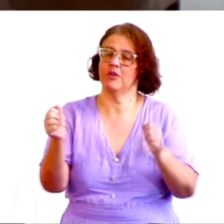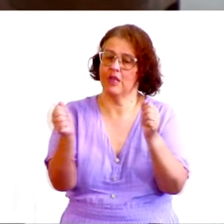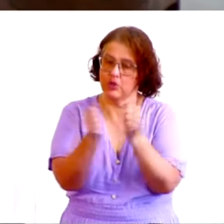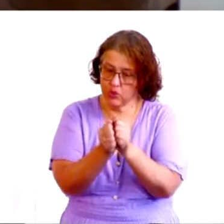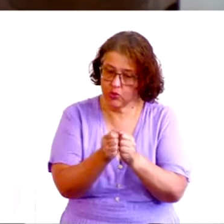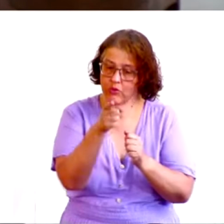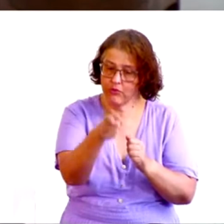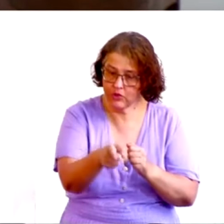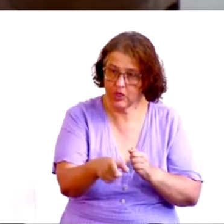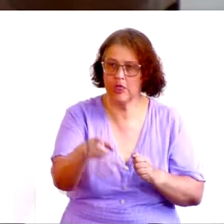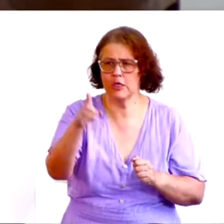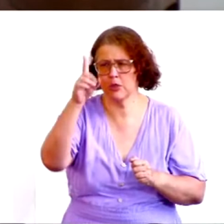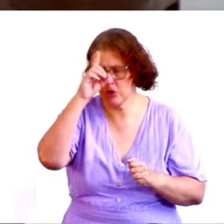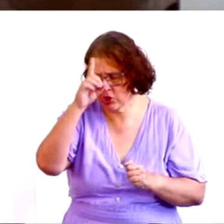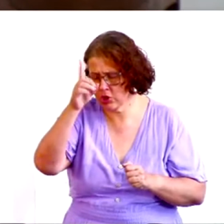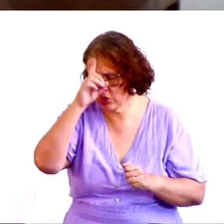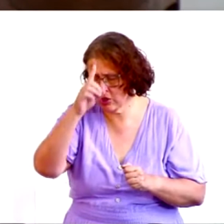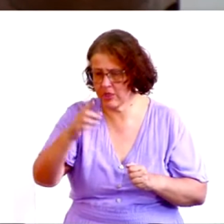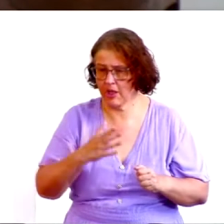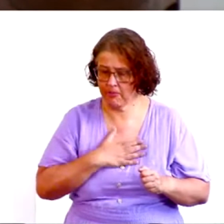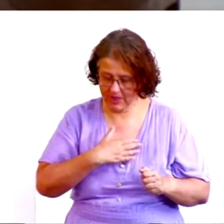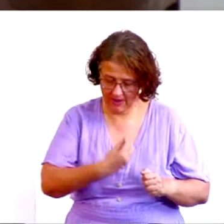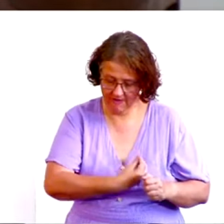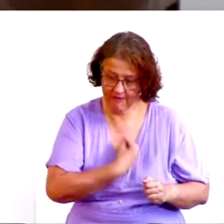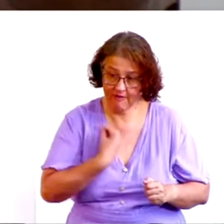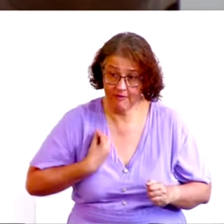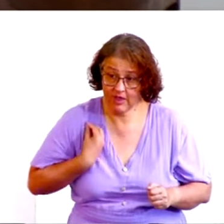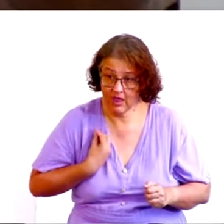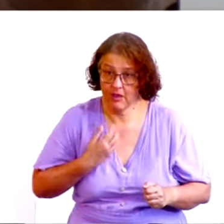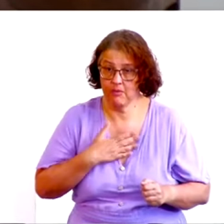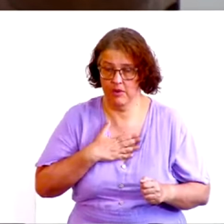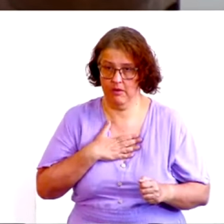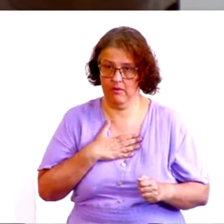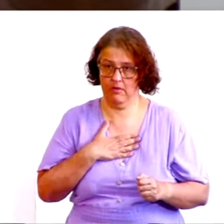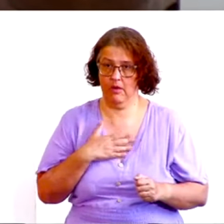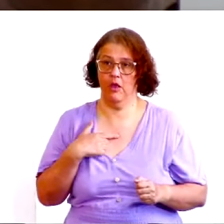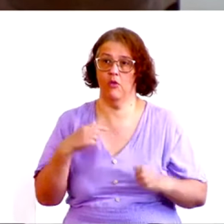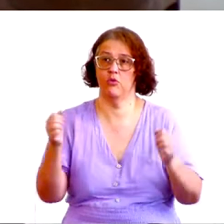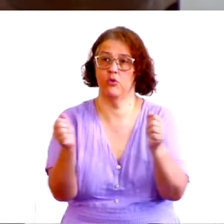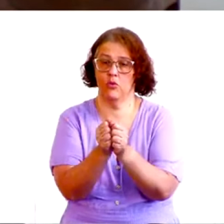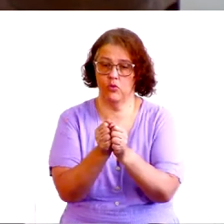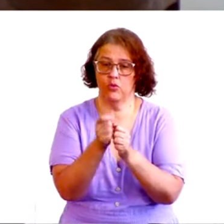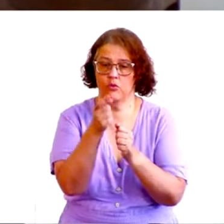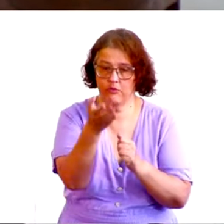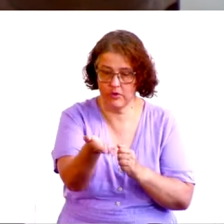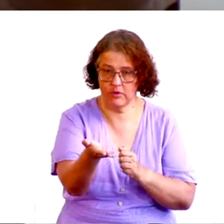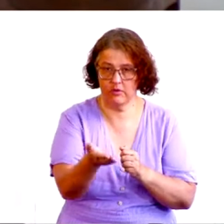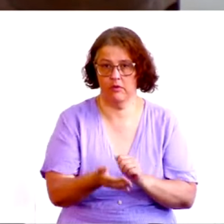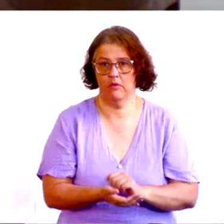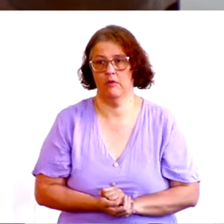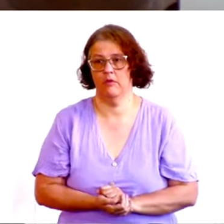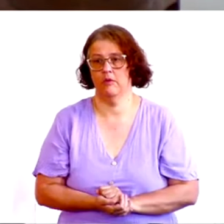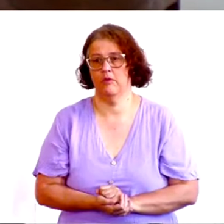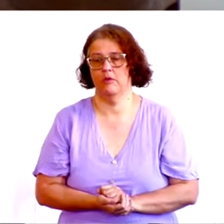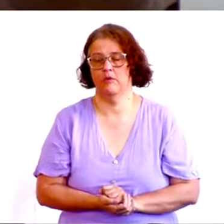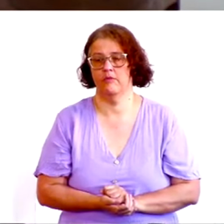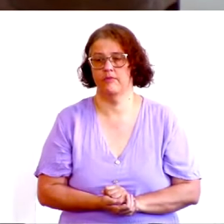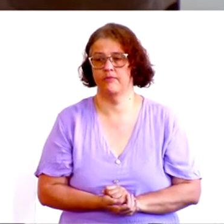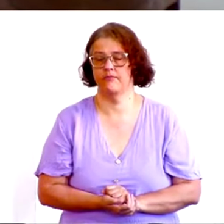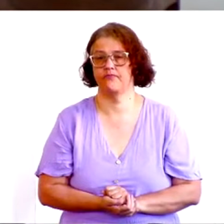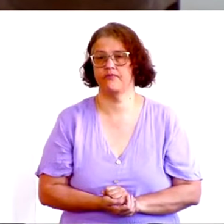vida o pai é muito temporal pai pode prometer coisas dentro do seu campo de vida